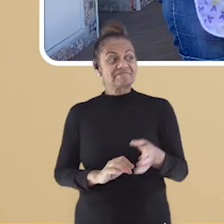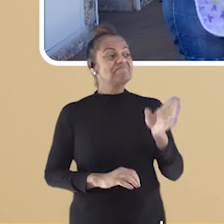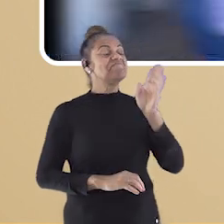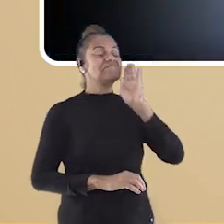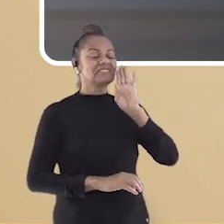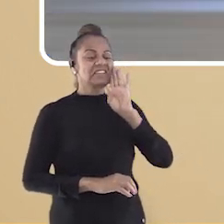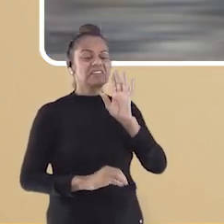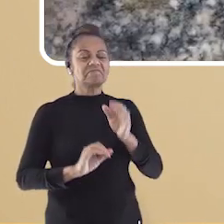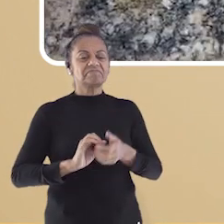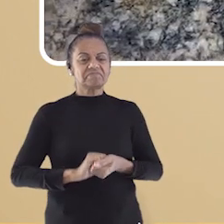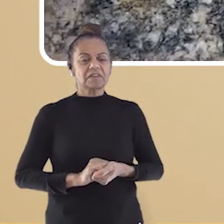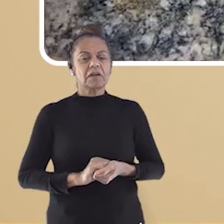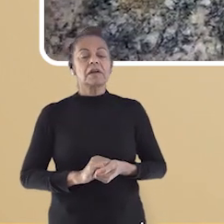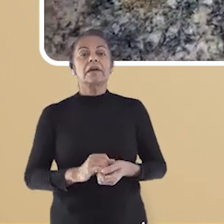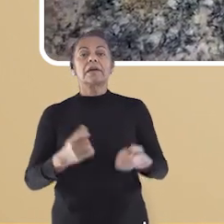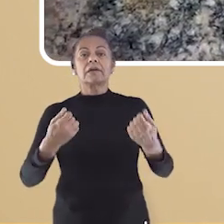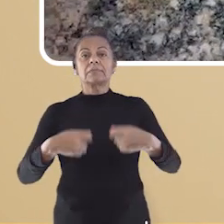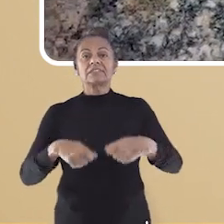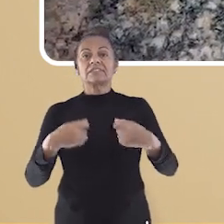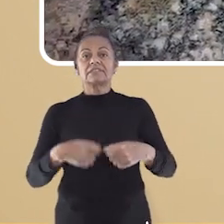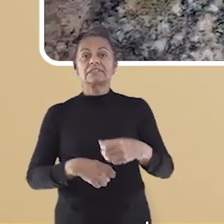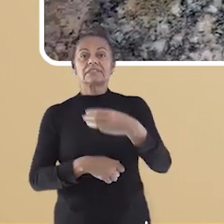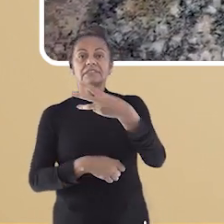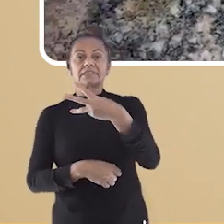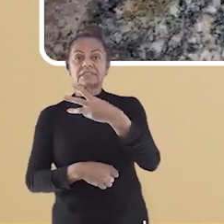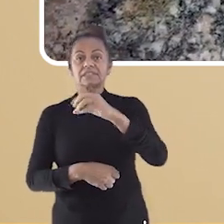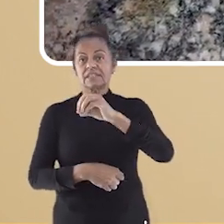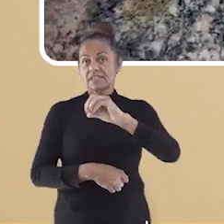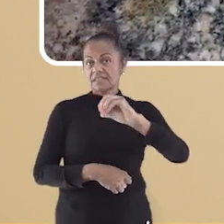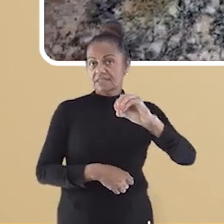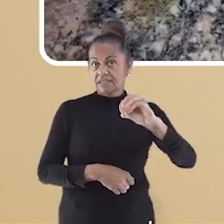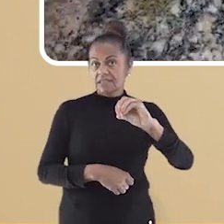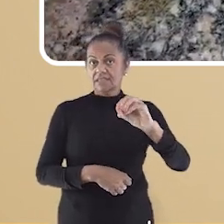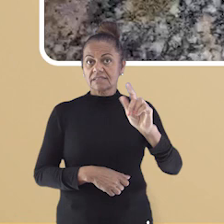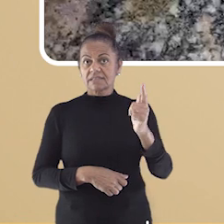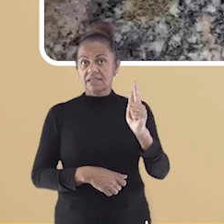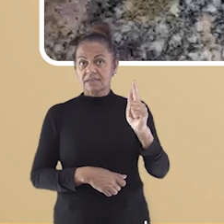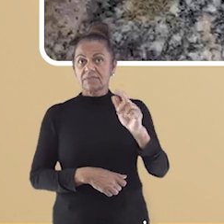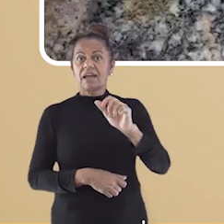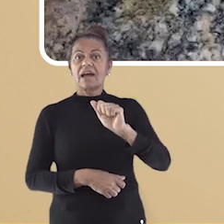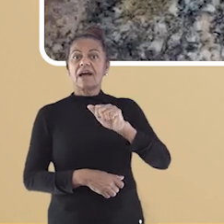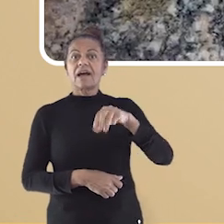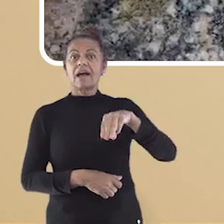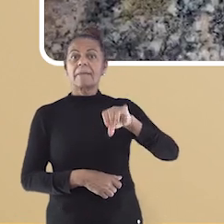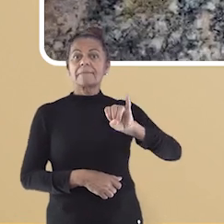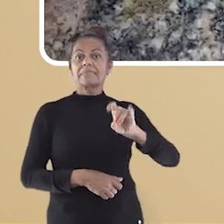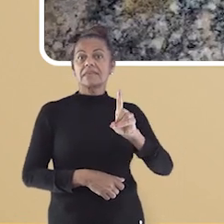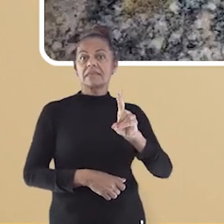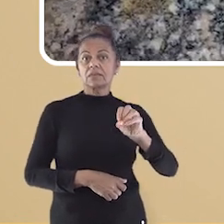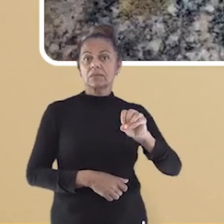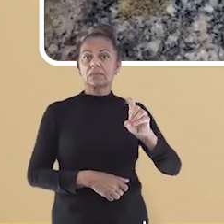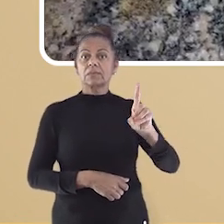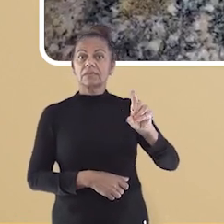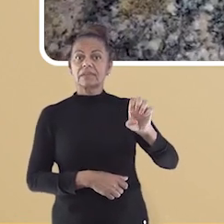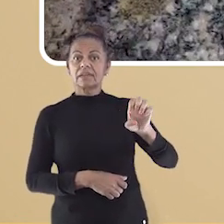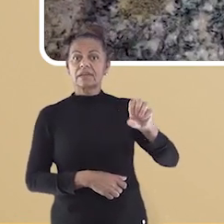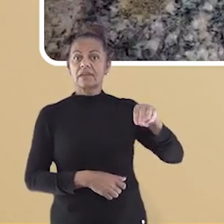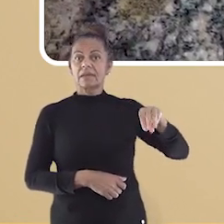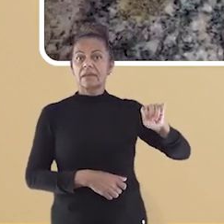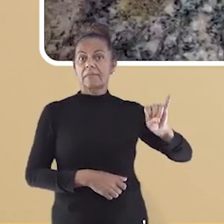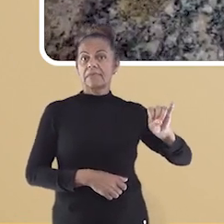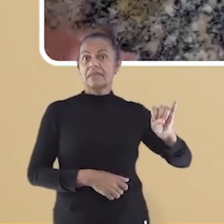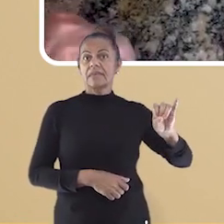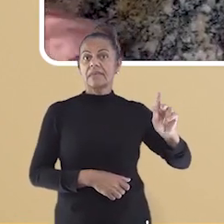legal! Eu preciso de 300 gramas de amido de milho. Então eu vou pesar aqui